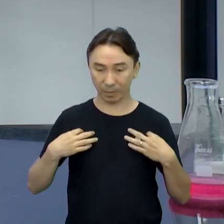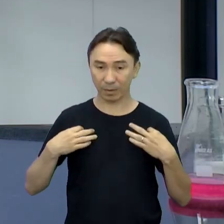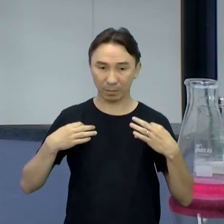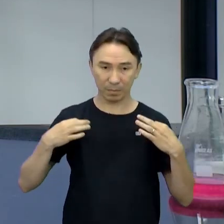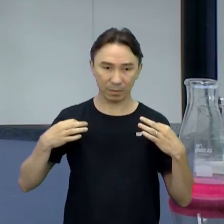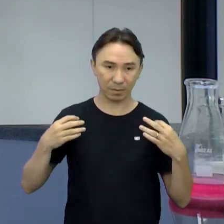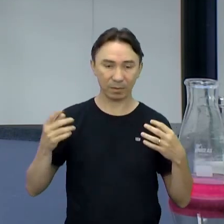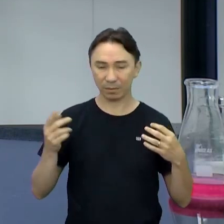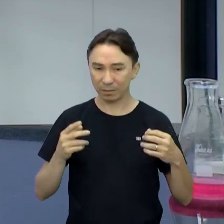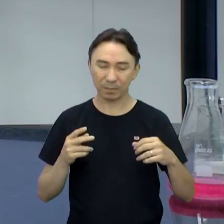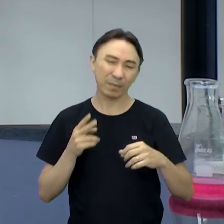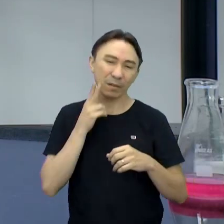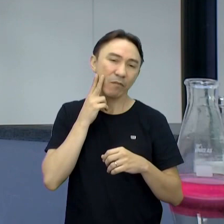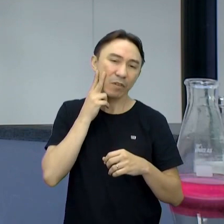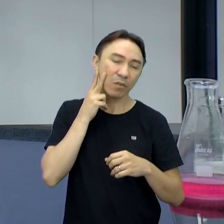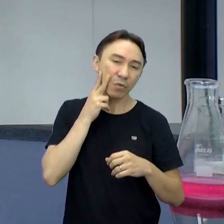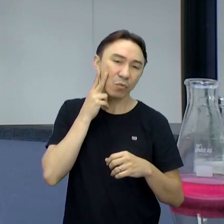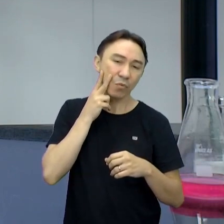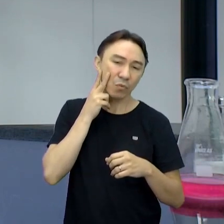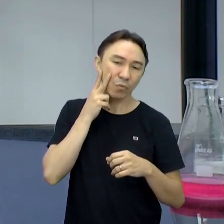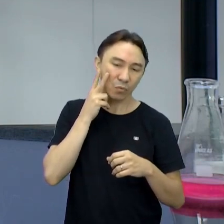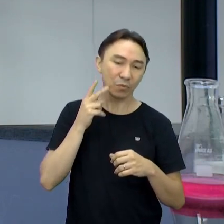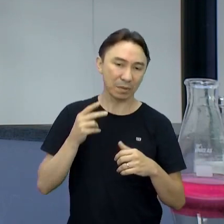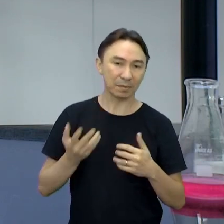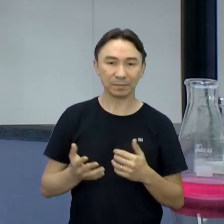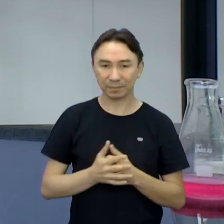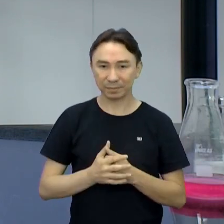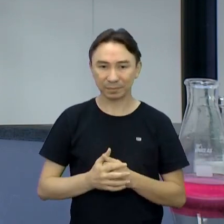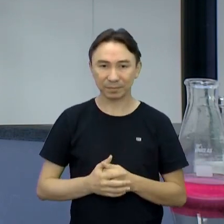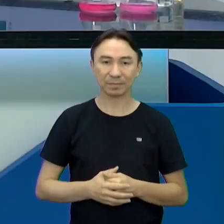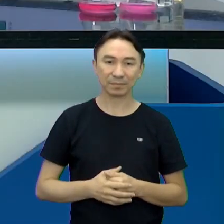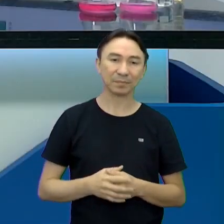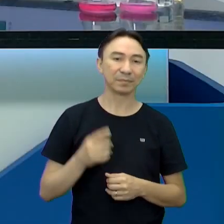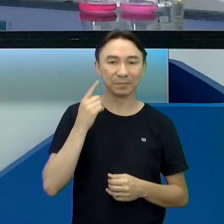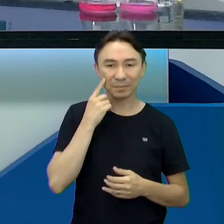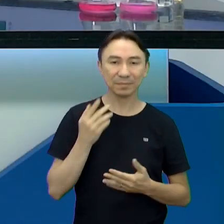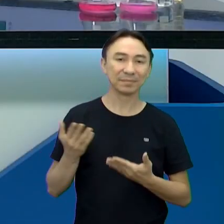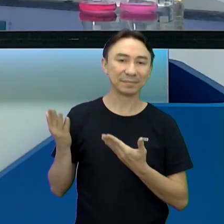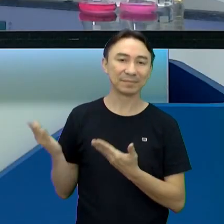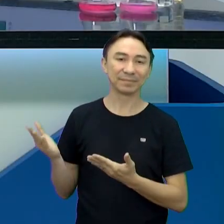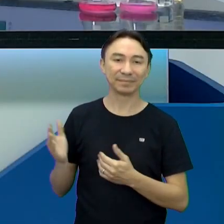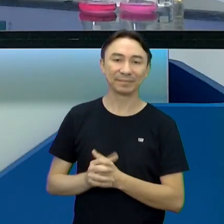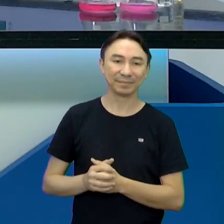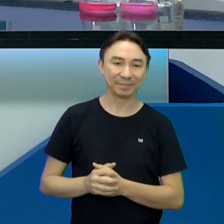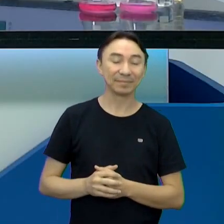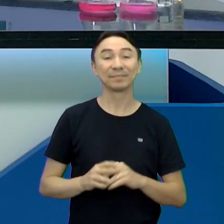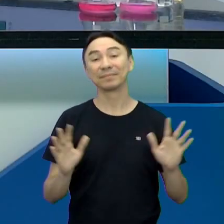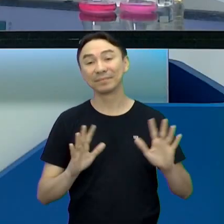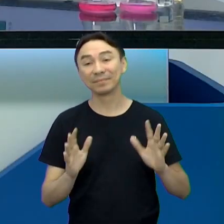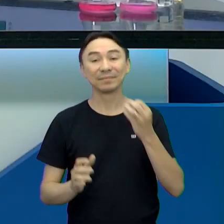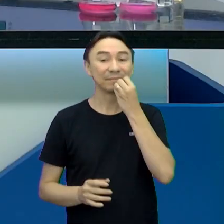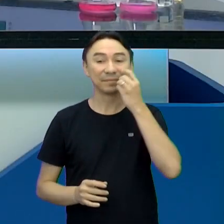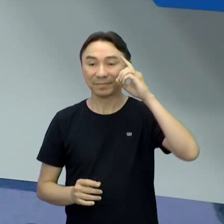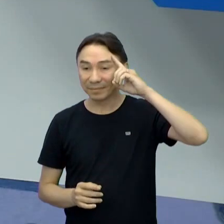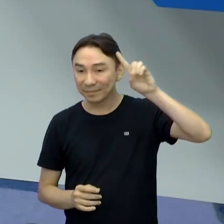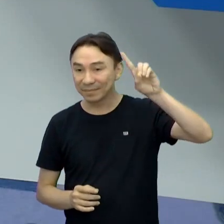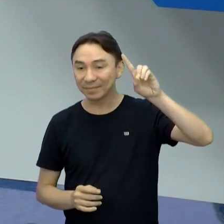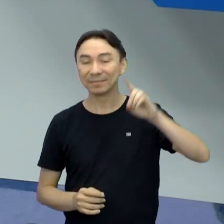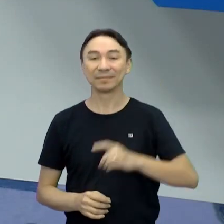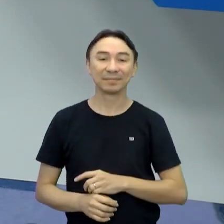cor vinho e uma calça verde. E você, Patrícia? Oi, bom dia,